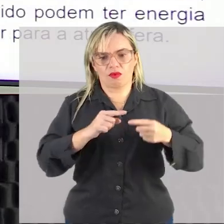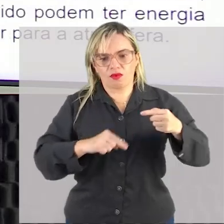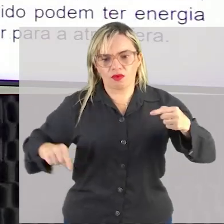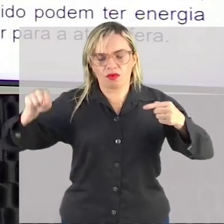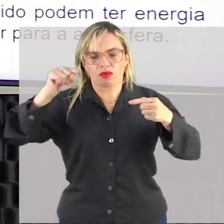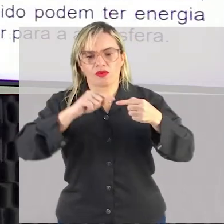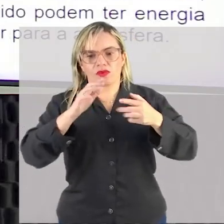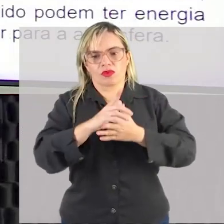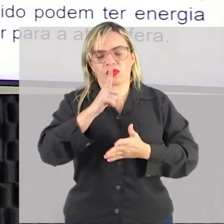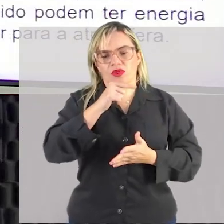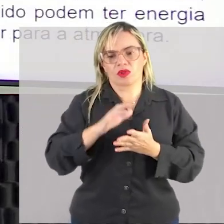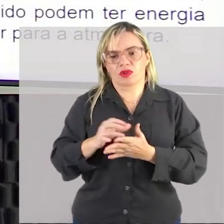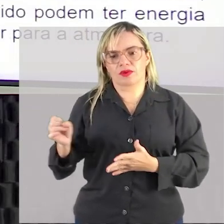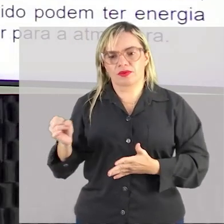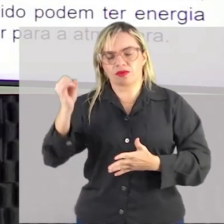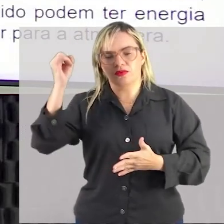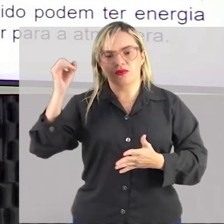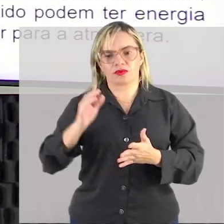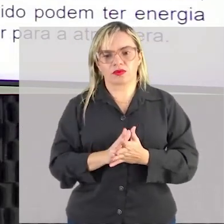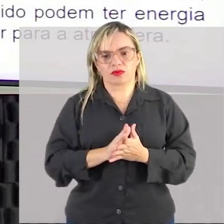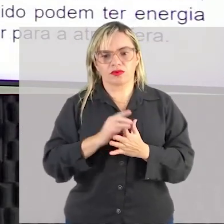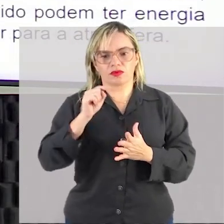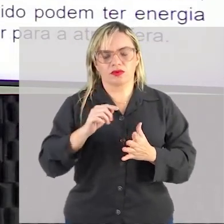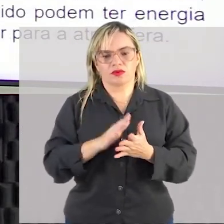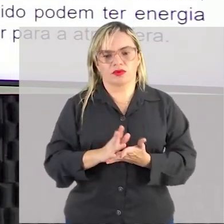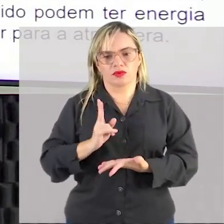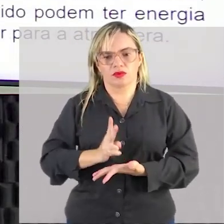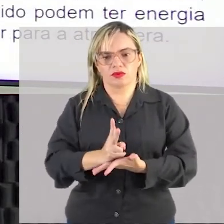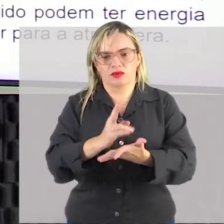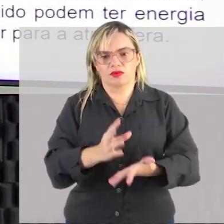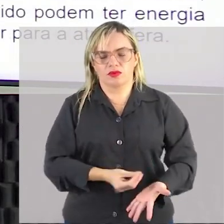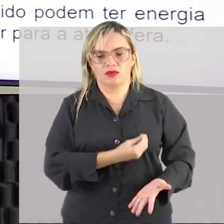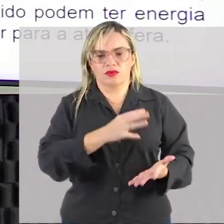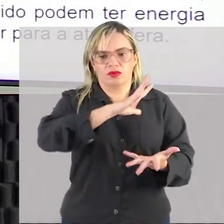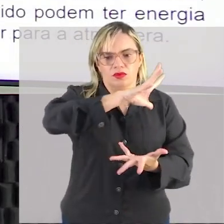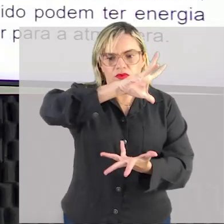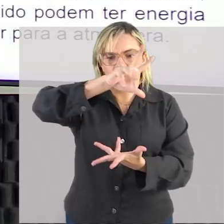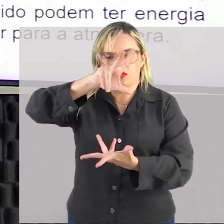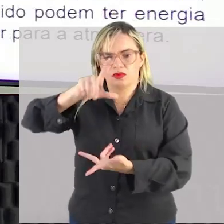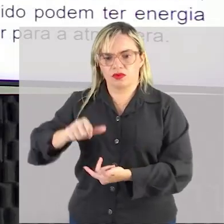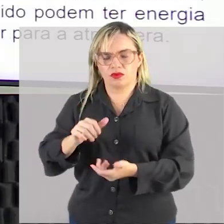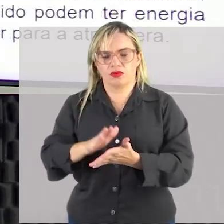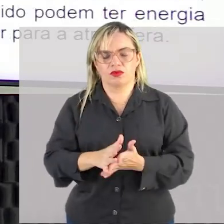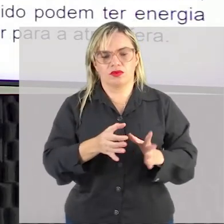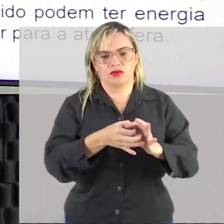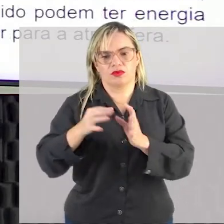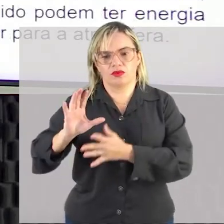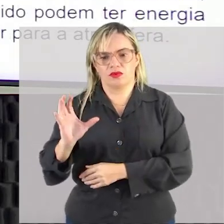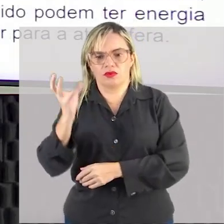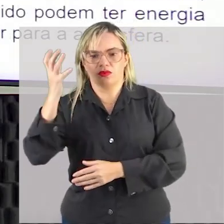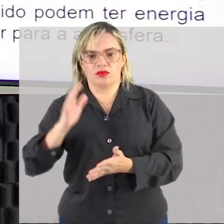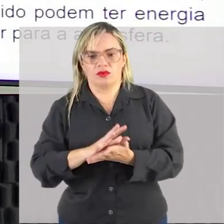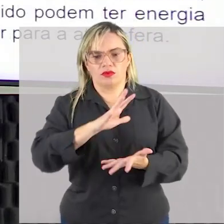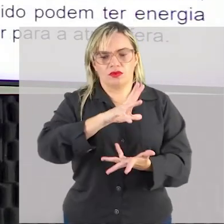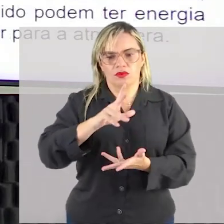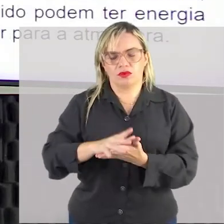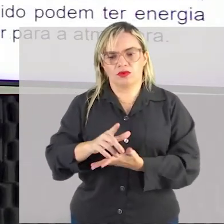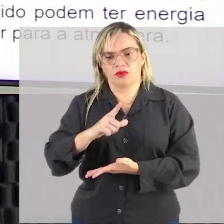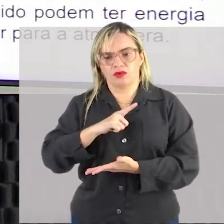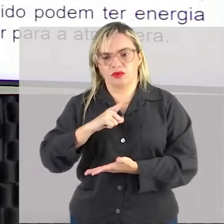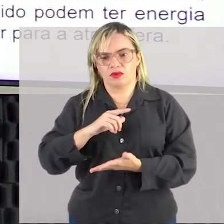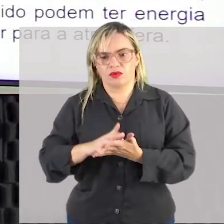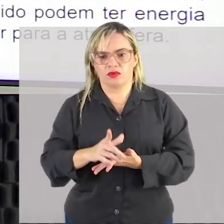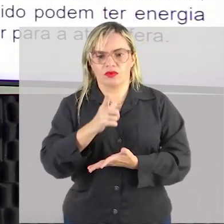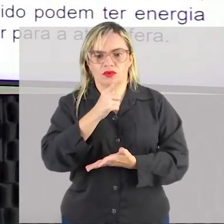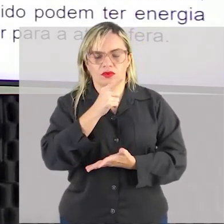O ciclo da água é fundamental para a preservação da vida no planeta. As condições climáticas da Terra